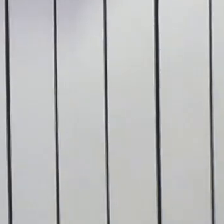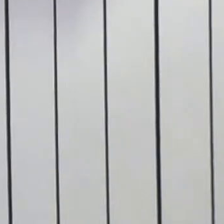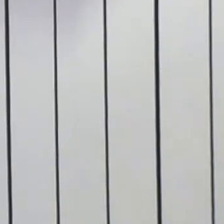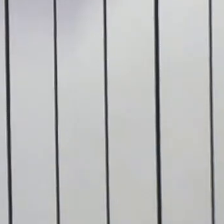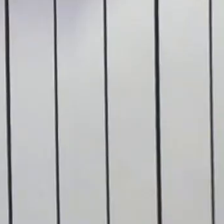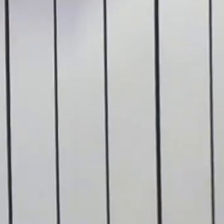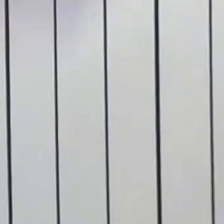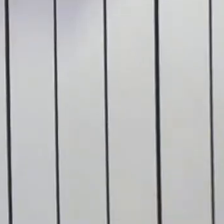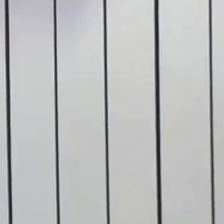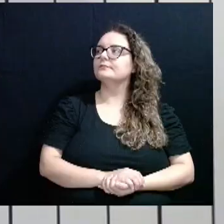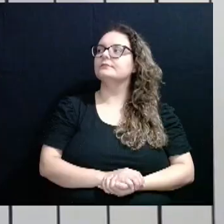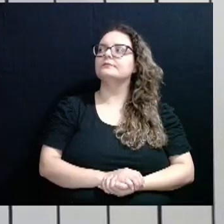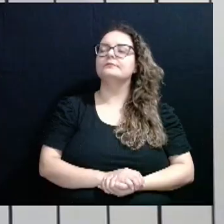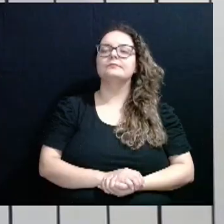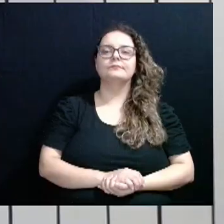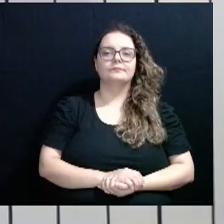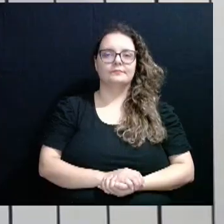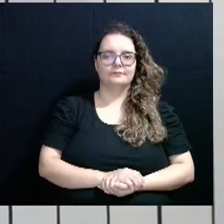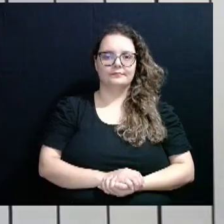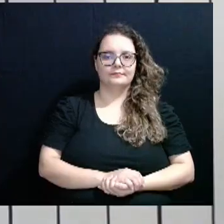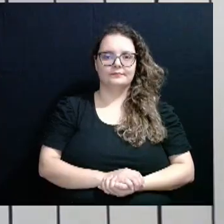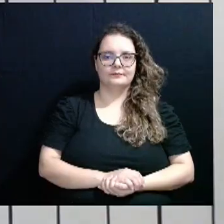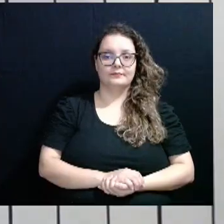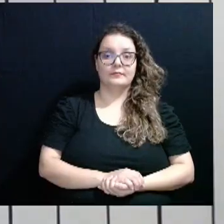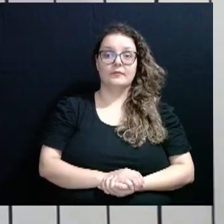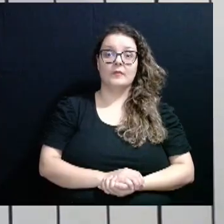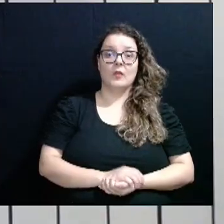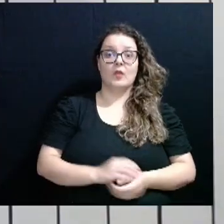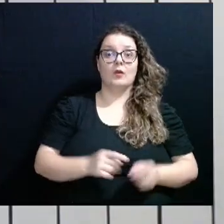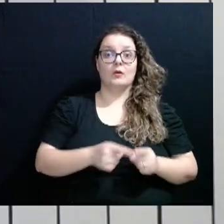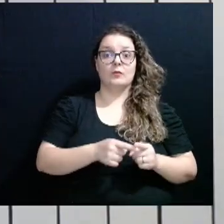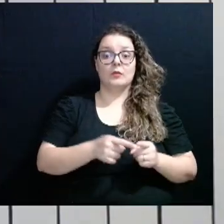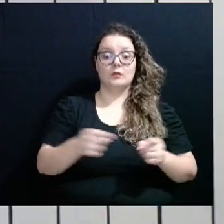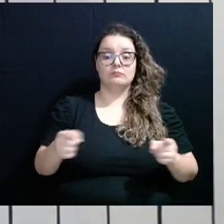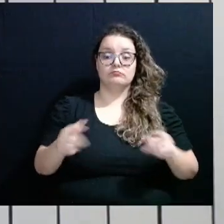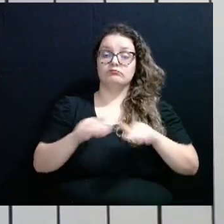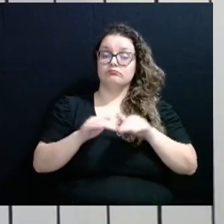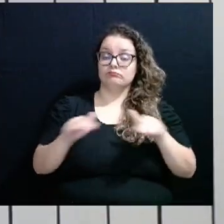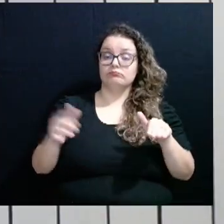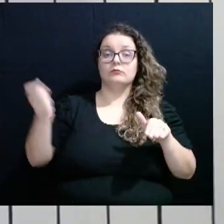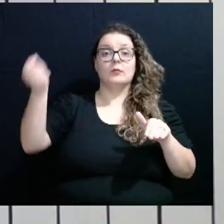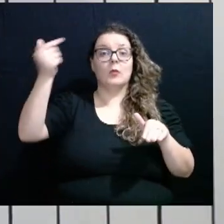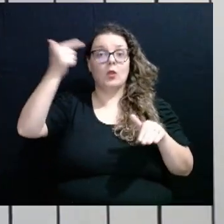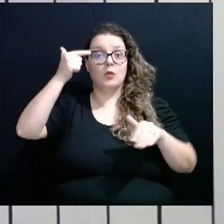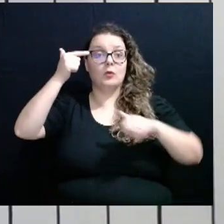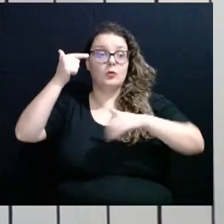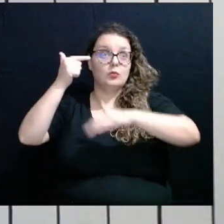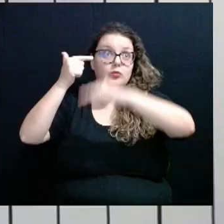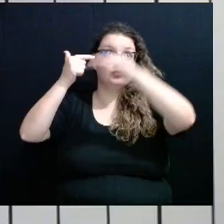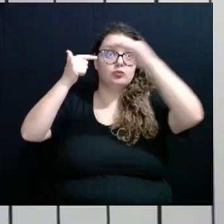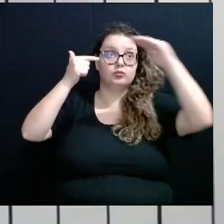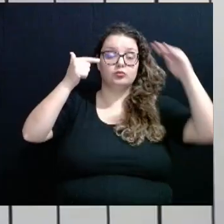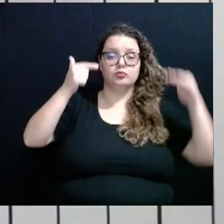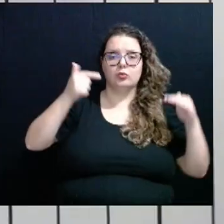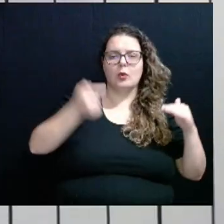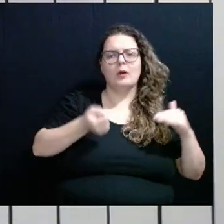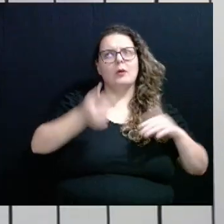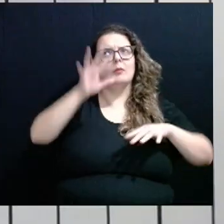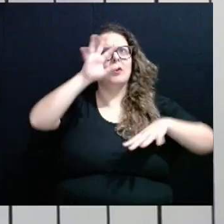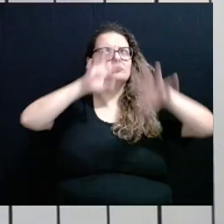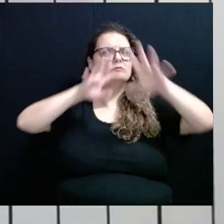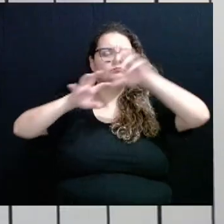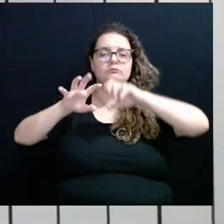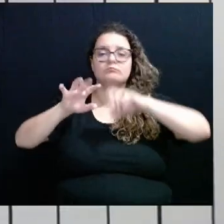Estamos numa semana de tempo estável, portanto o sol aparece durante todo o dia com pouca nebulosidade e não